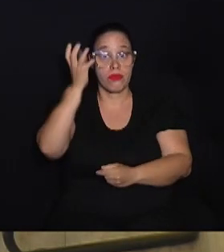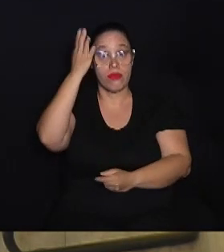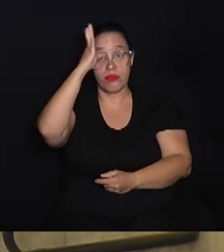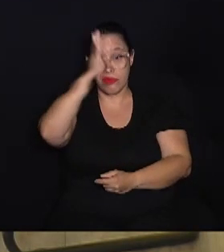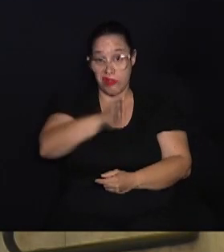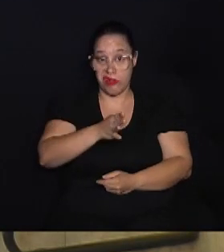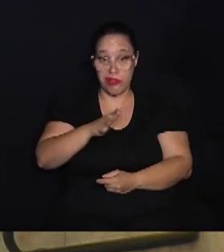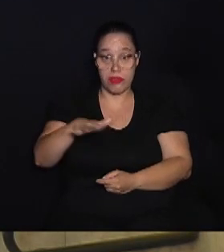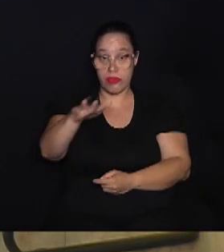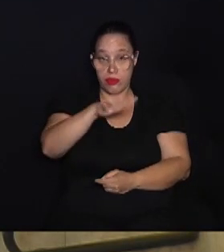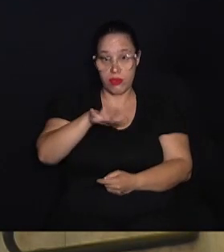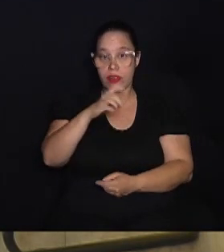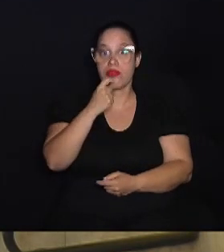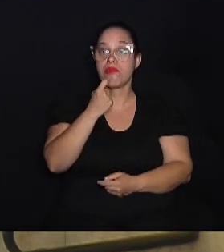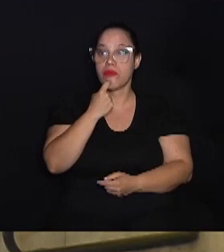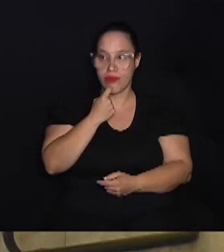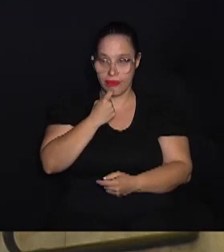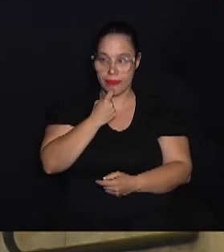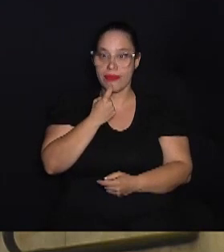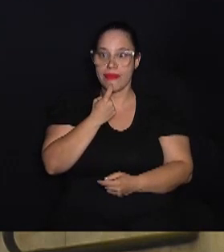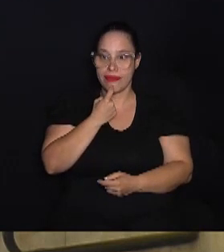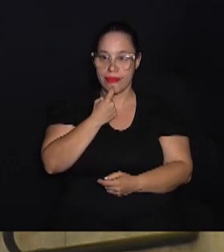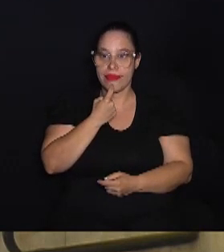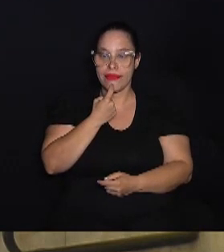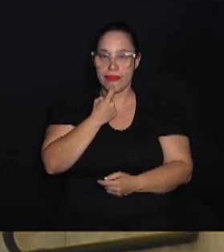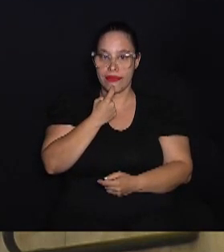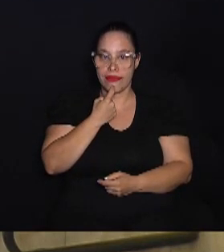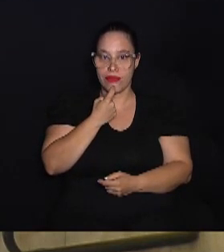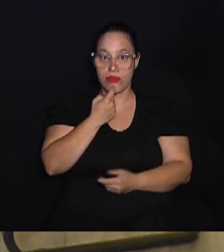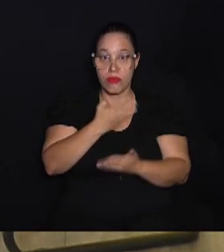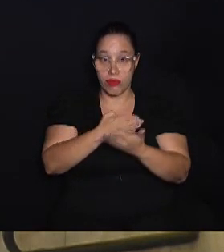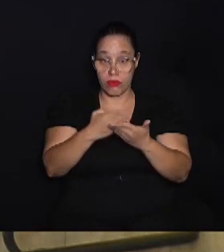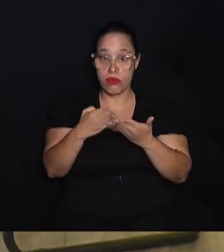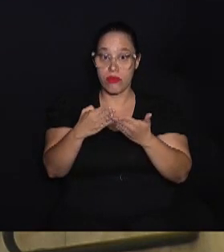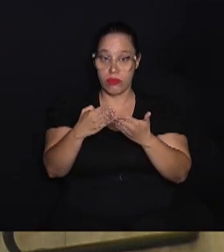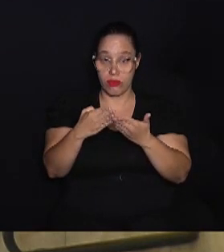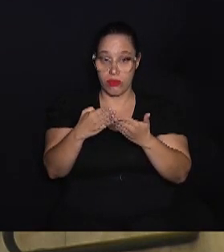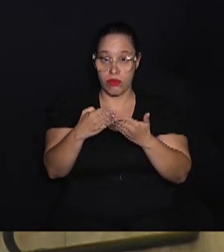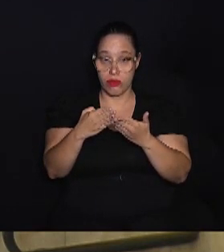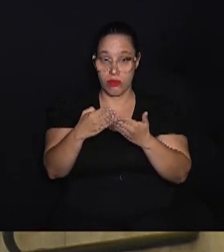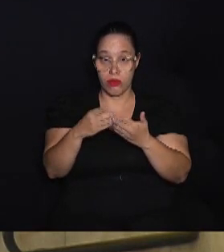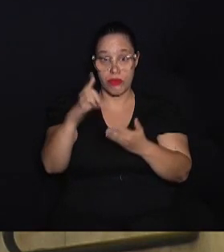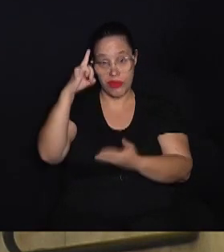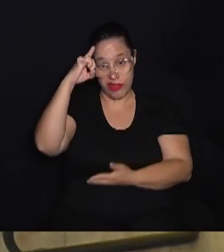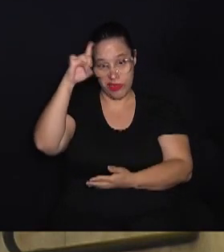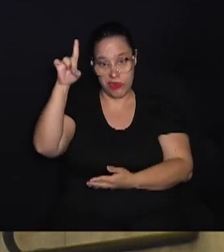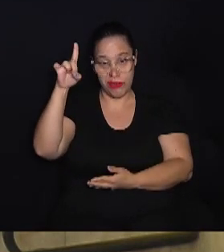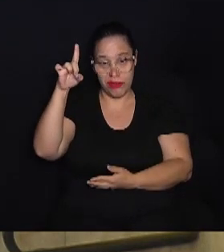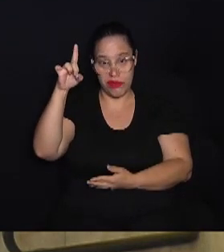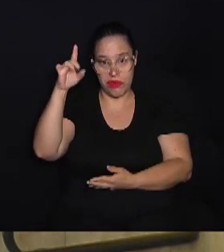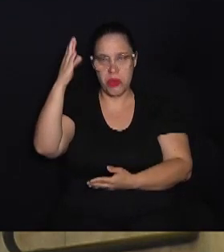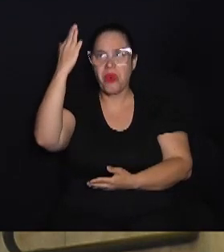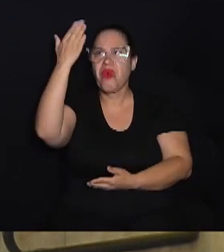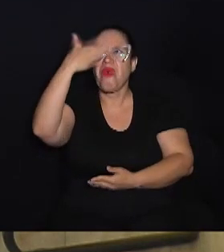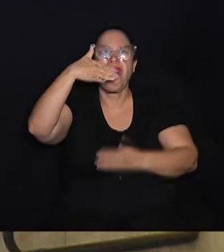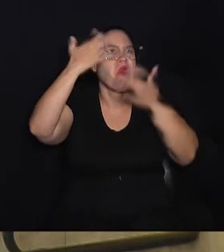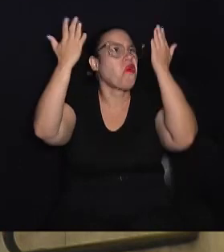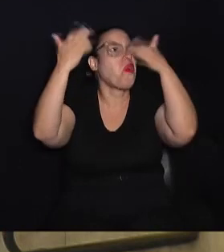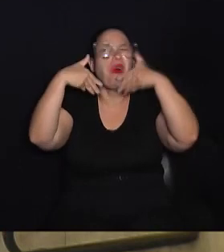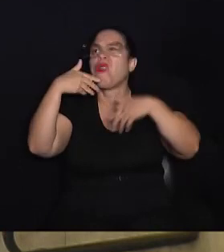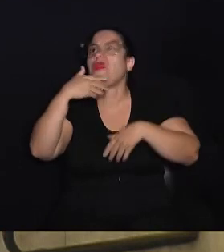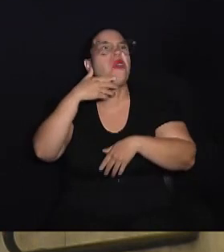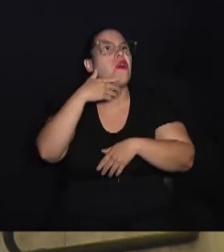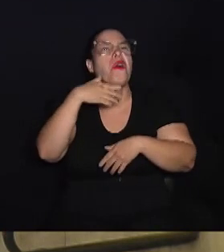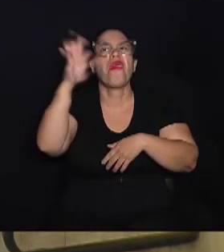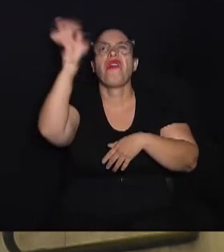principalmente na região de Campinas, os recentes aí, né, dias nebulosos, digamos assim,